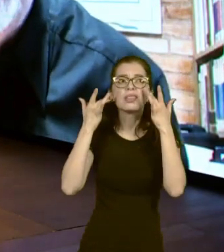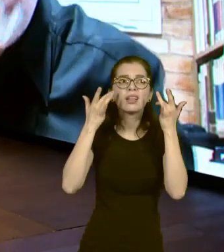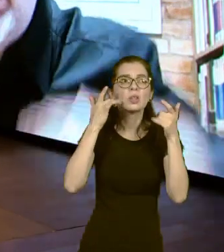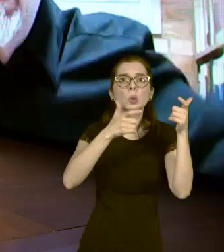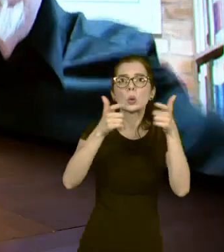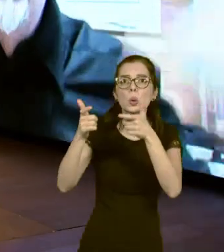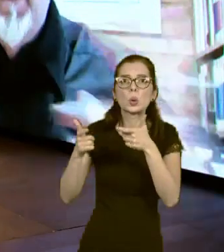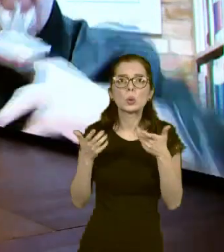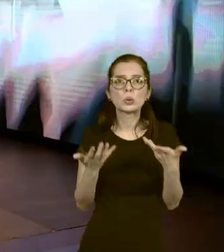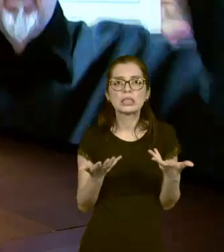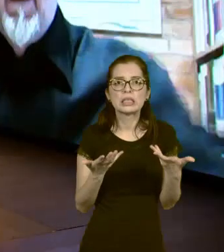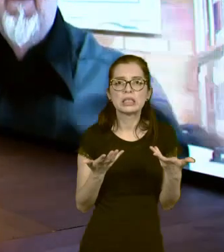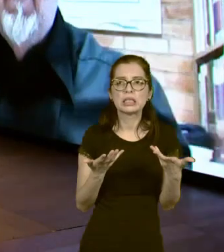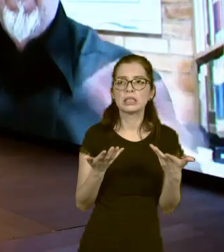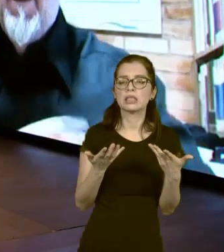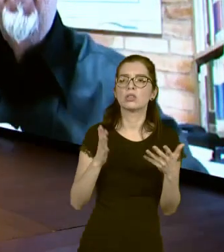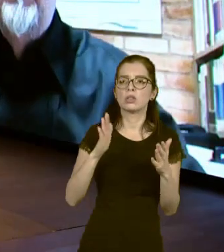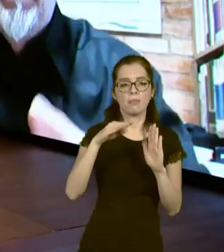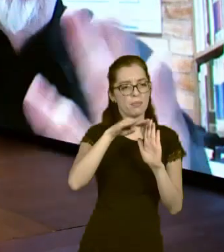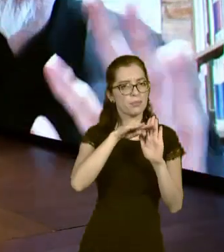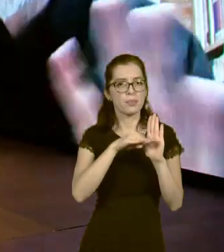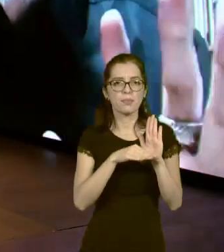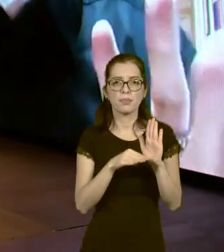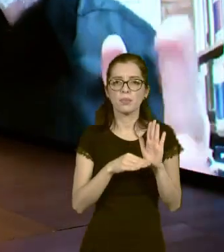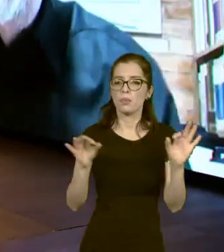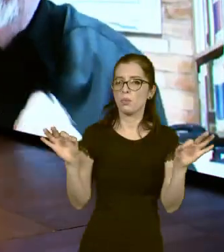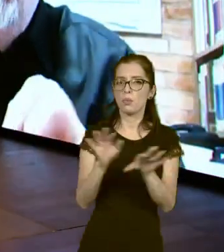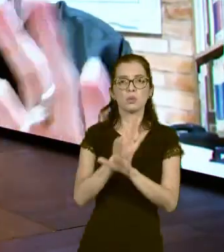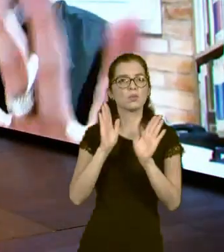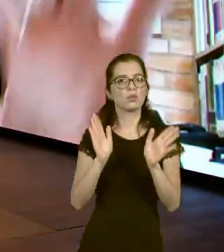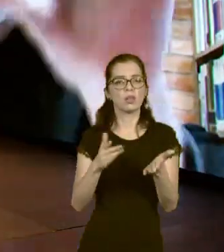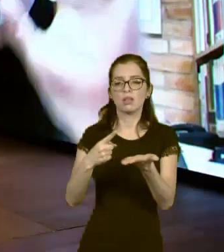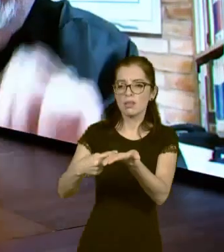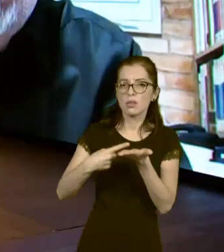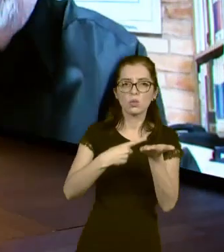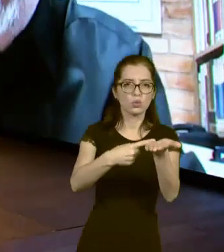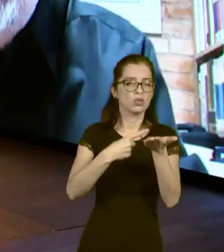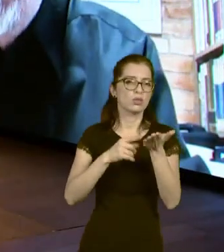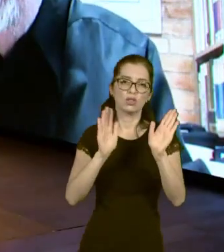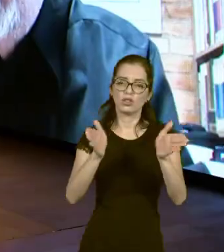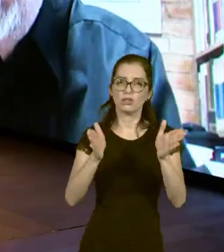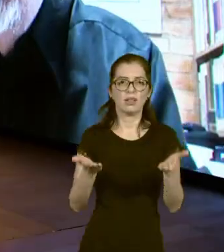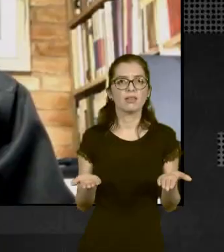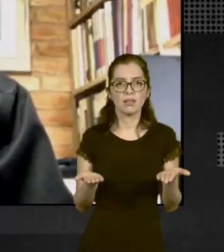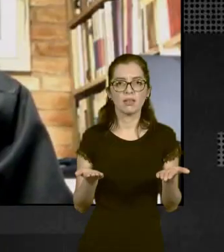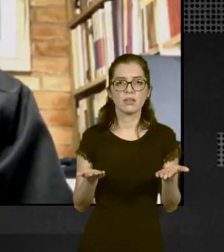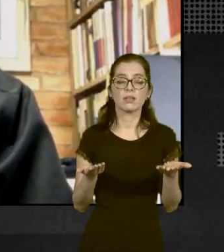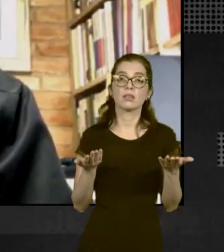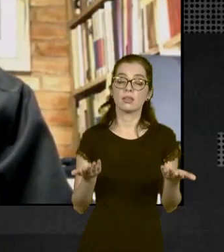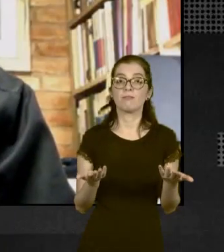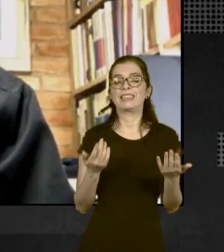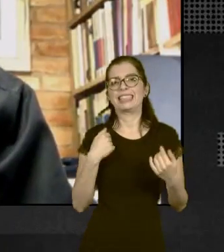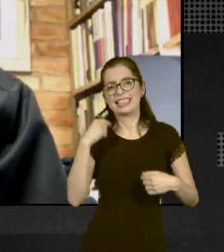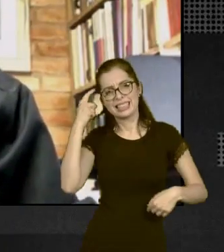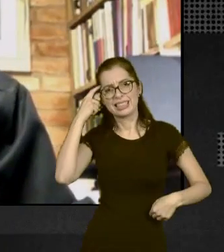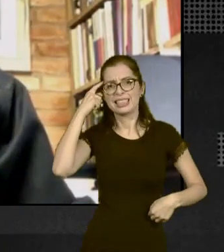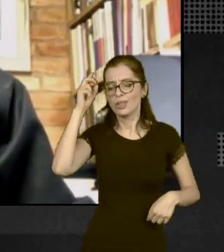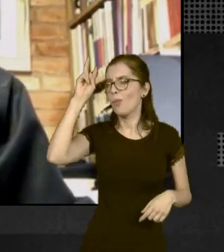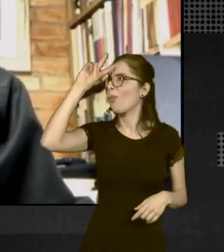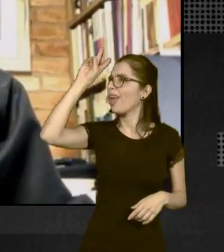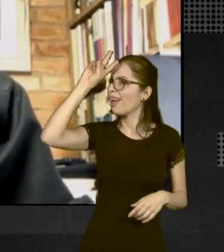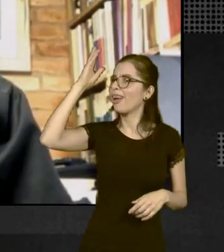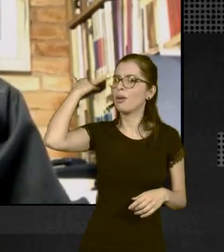foi um boom ali naquele lugar, aí lotou tudo, a gente fez um montão, e aí a gente precisava ir para algum lugar, porque não